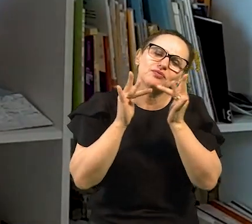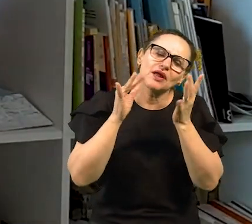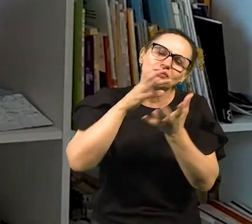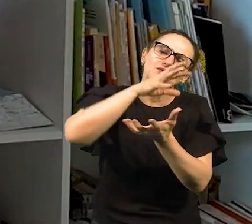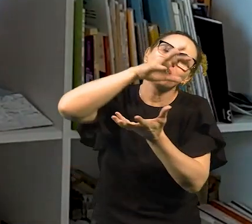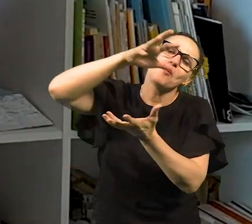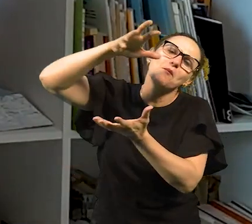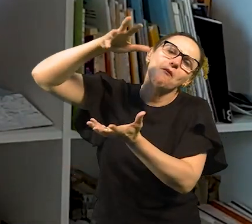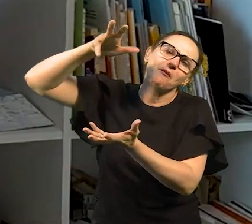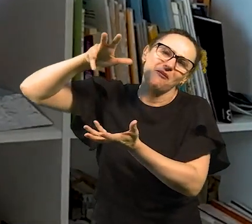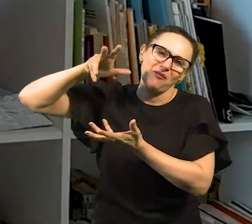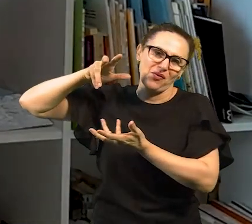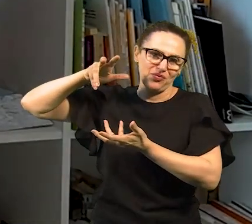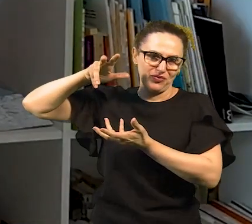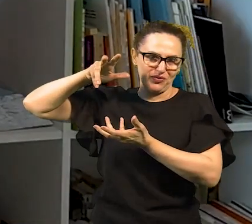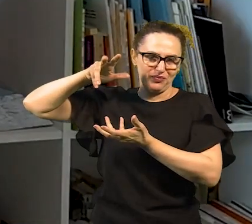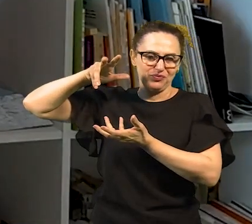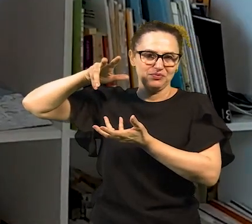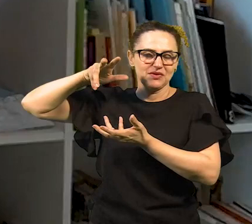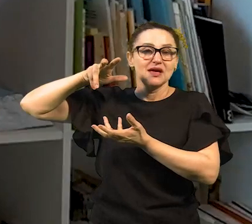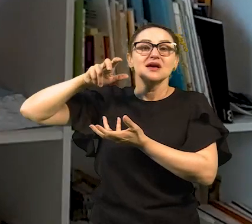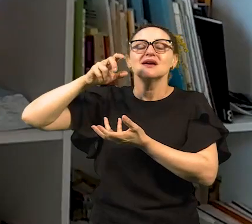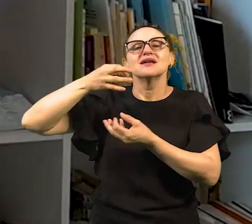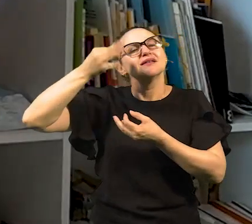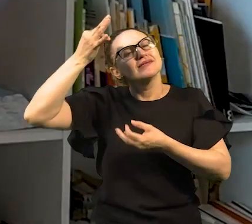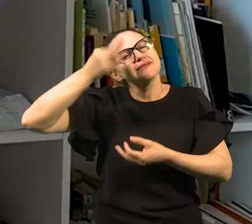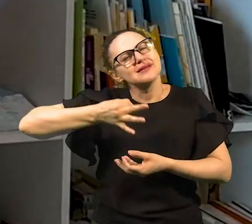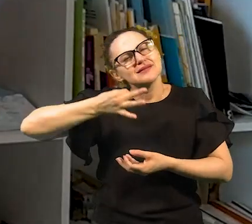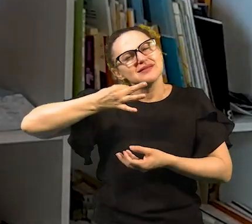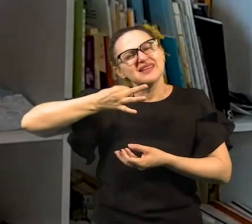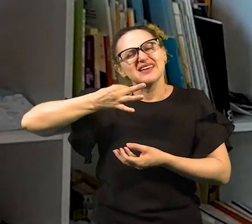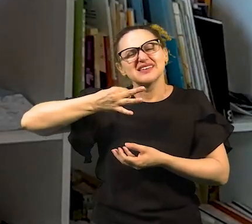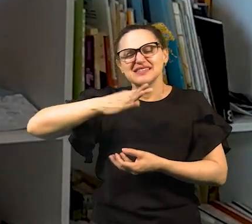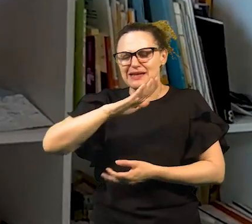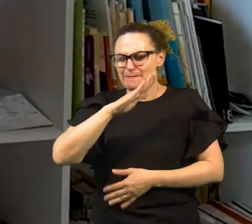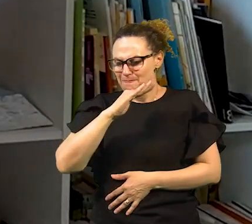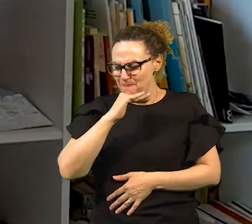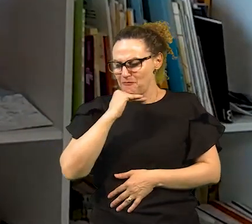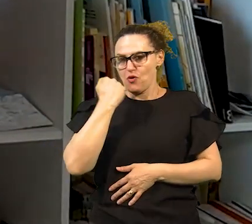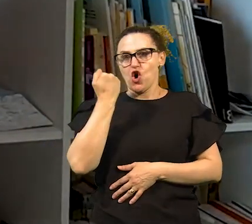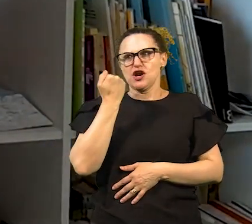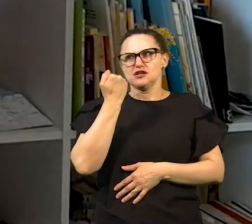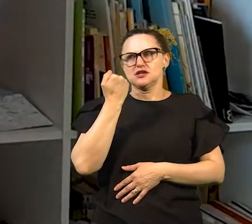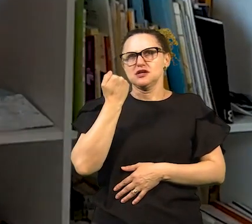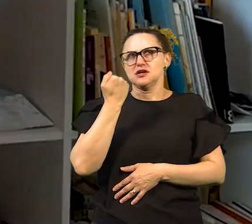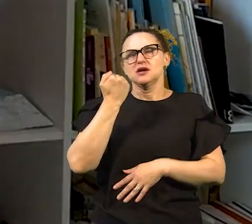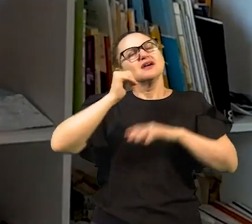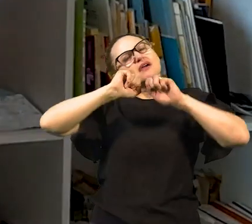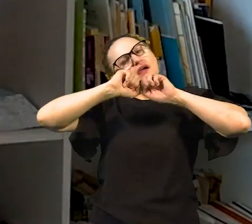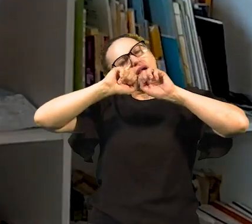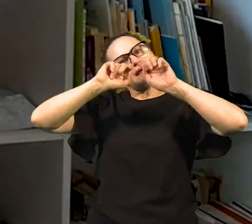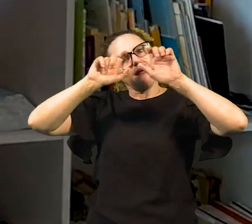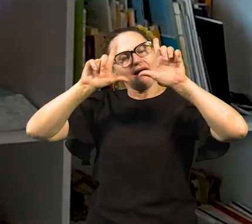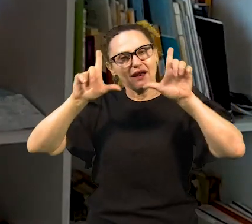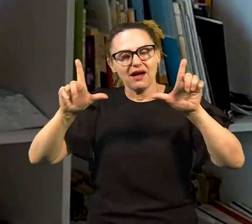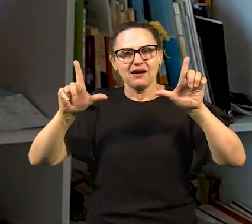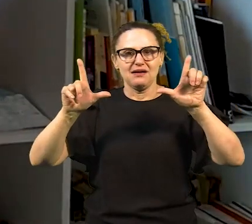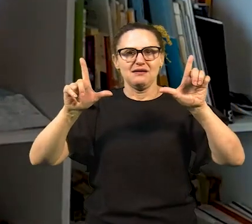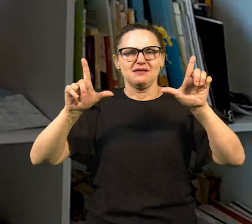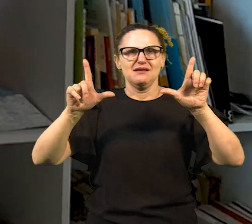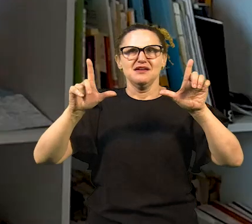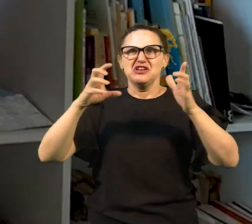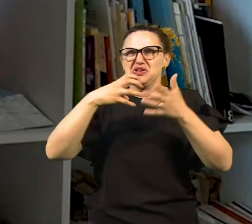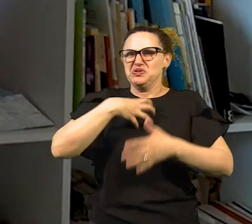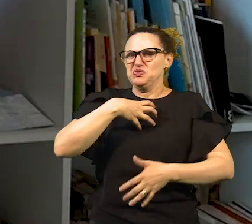né? E tenho essa plena certeza da morte, essa questão da morte é uma coisa muito clara, né? E de maneira bastante